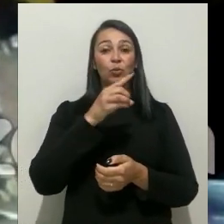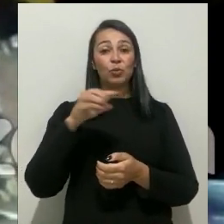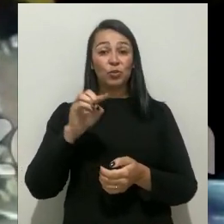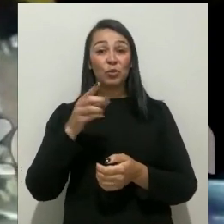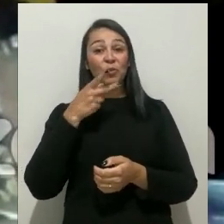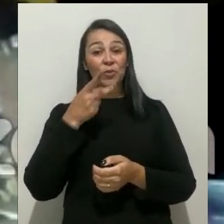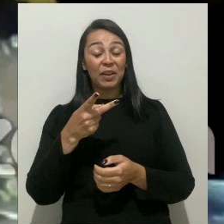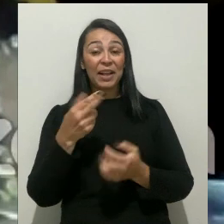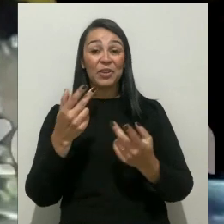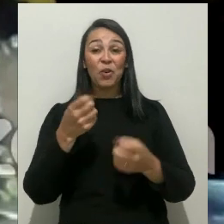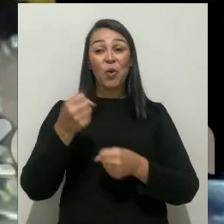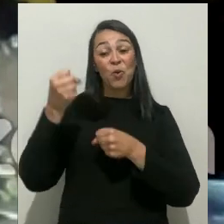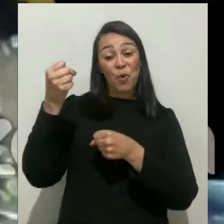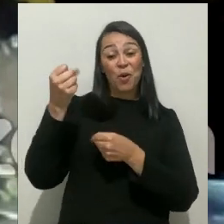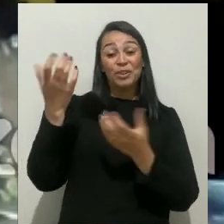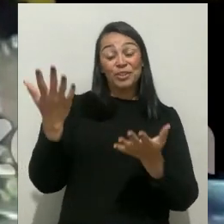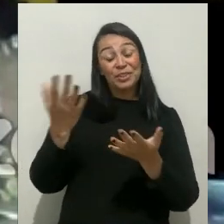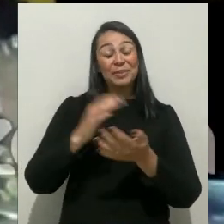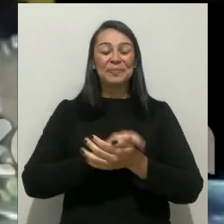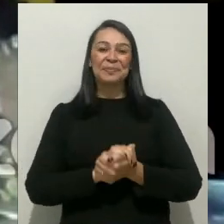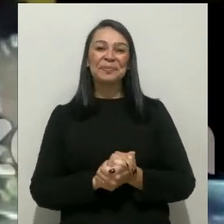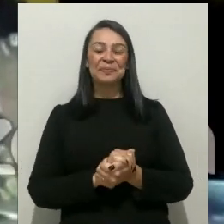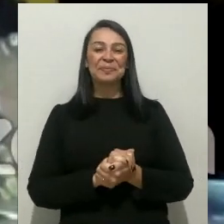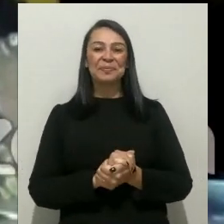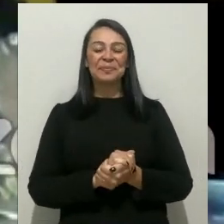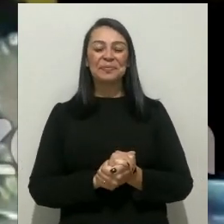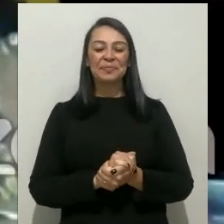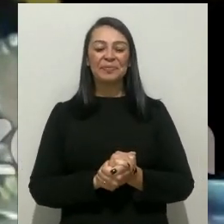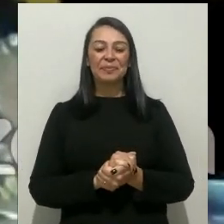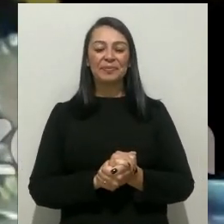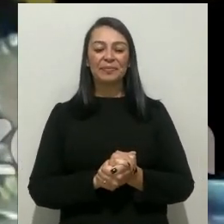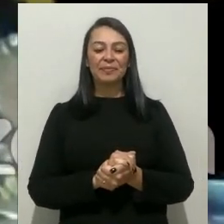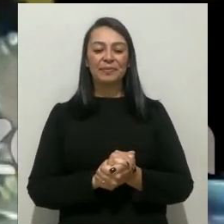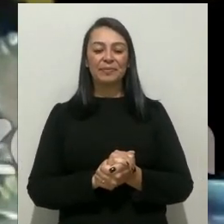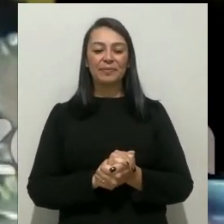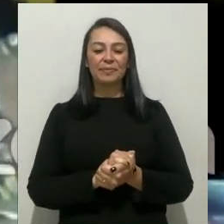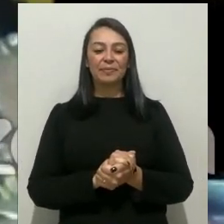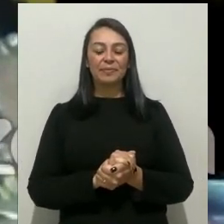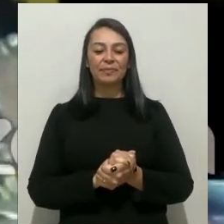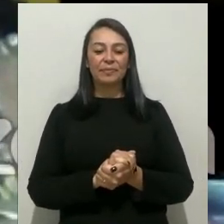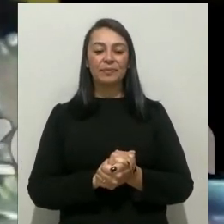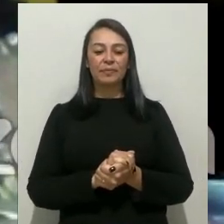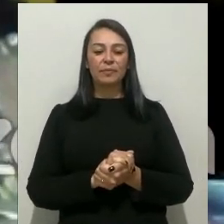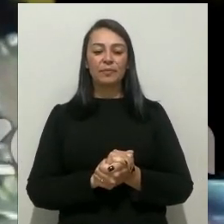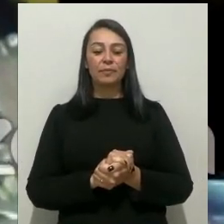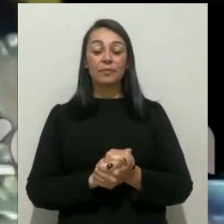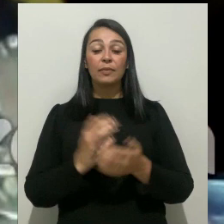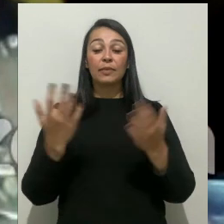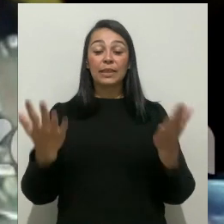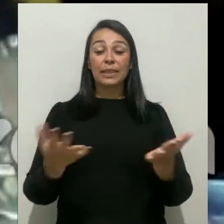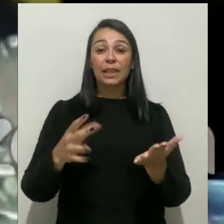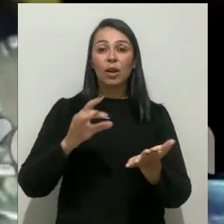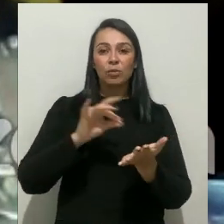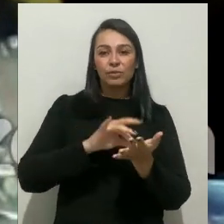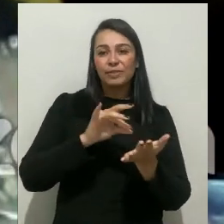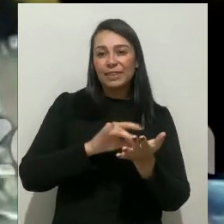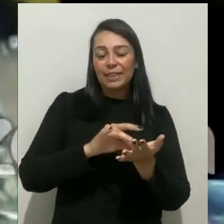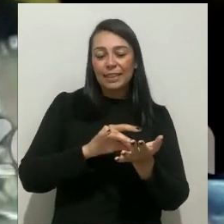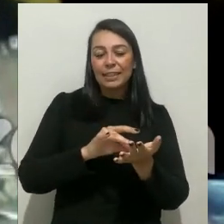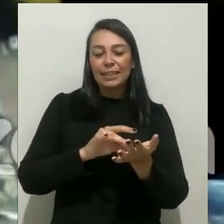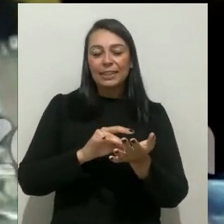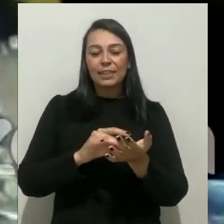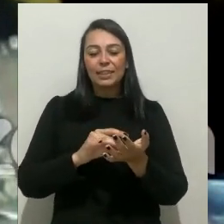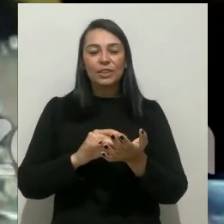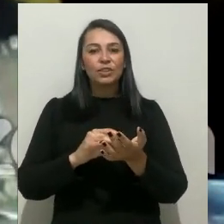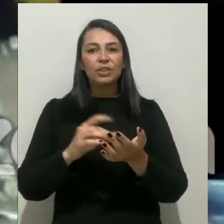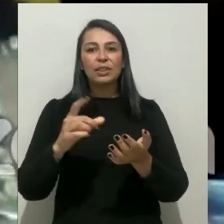Ele falou isso, que a lista era igual ao Oscar. De agradecimento. Para saber, porque, na verdade, assim,